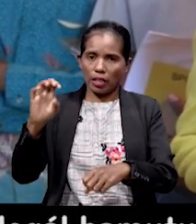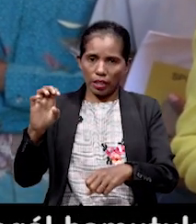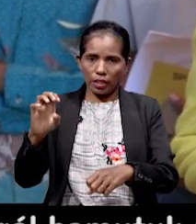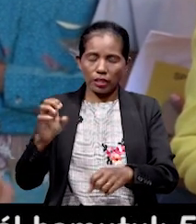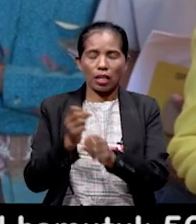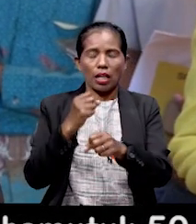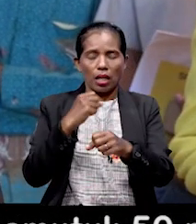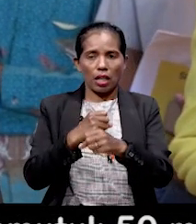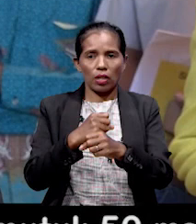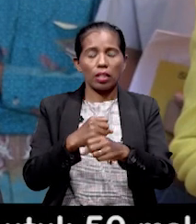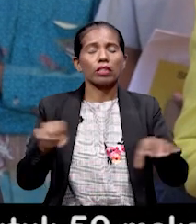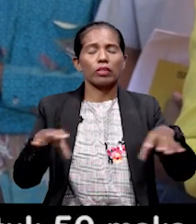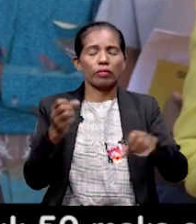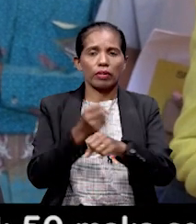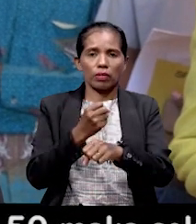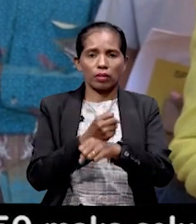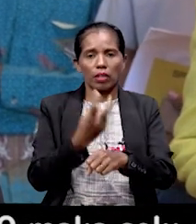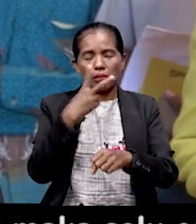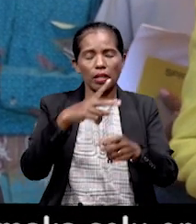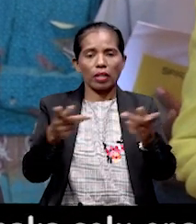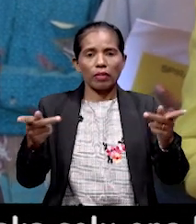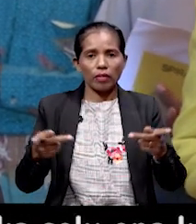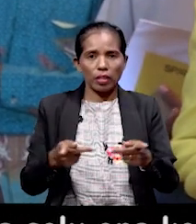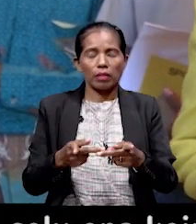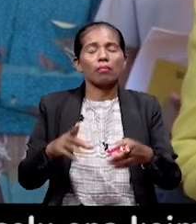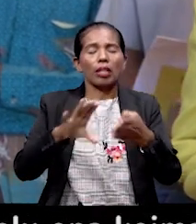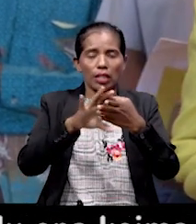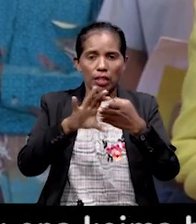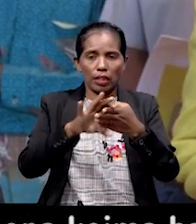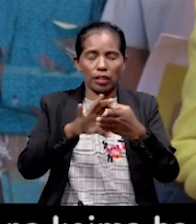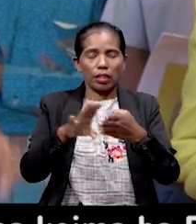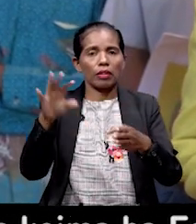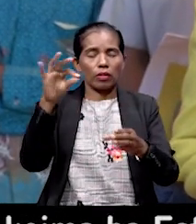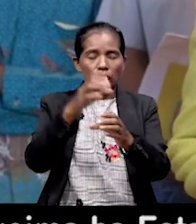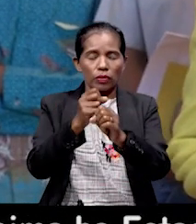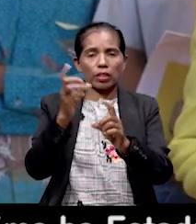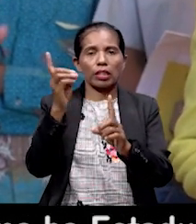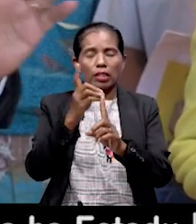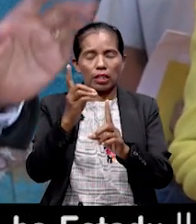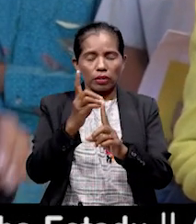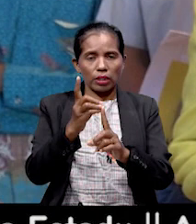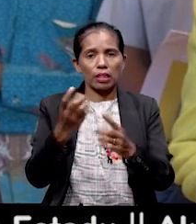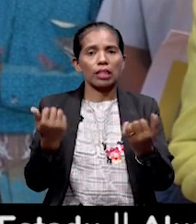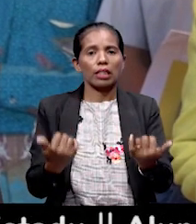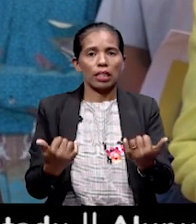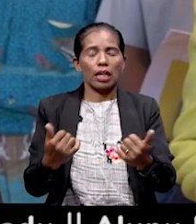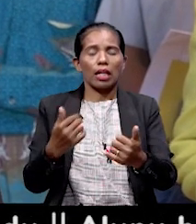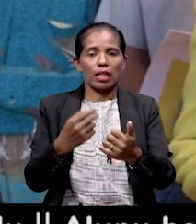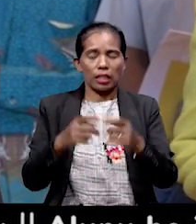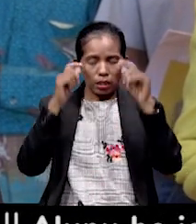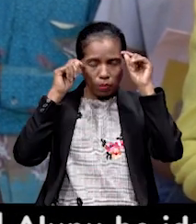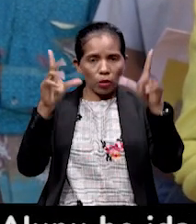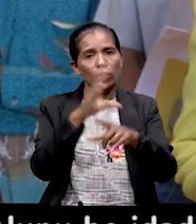realiza na mana sela recenseamento eleitoral, nomos atualização base de dados, e a Railaran, nomos e a